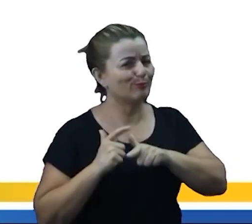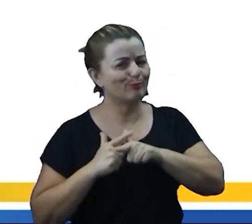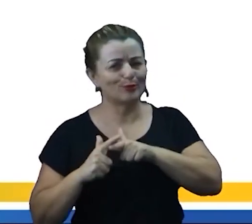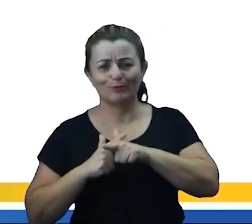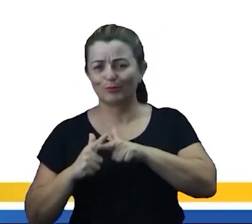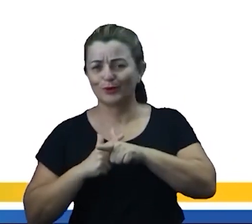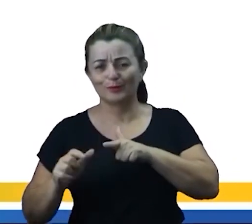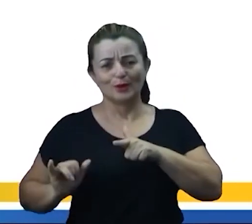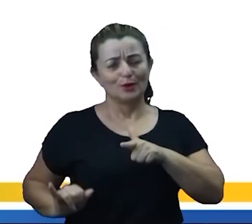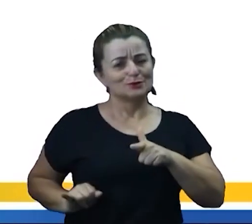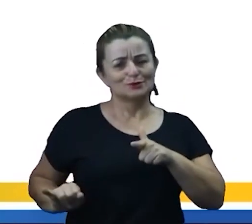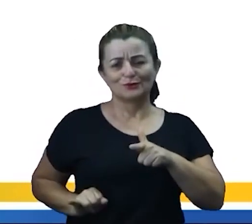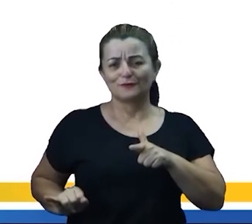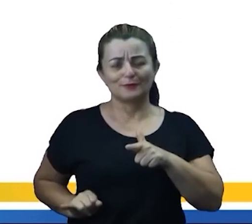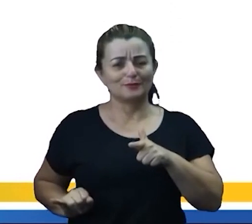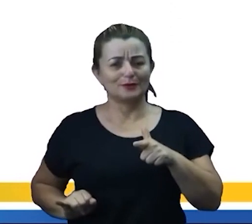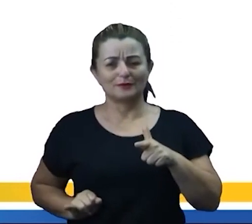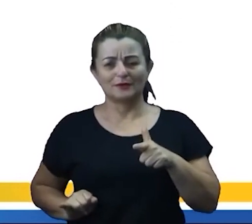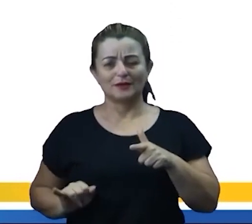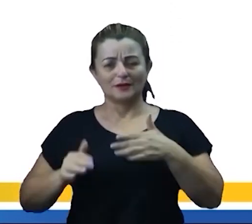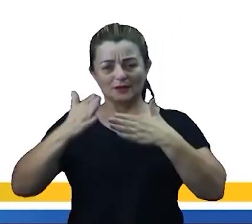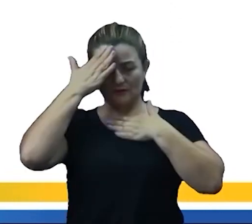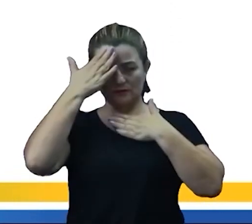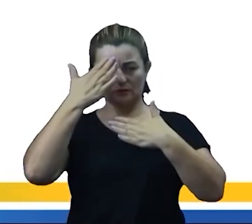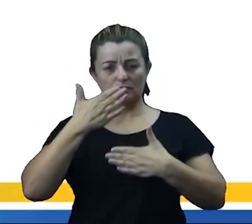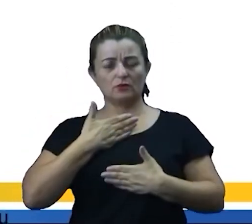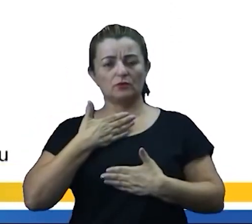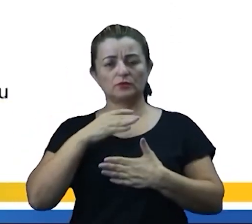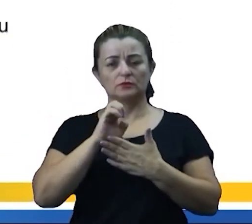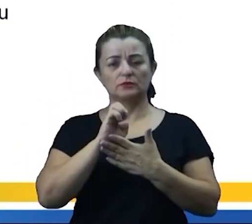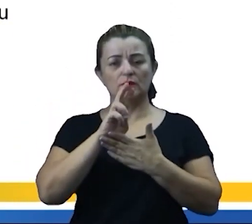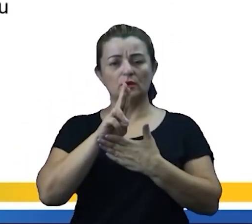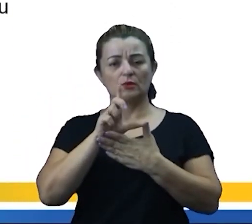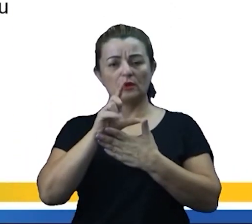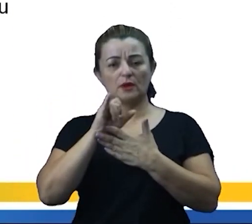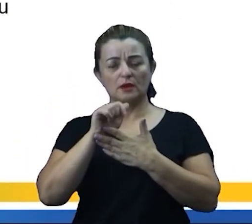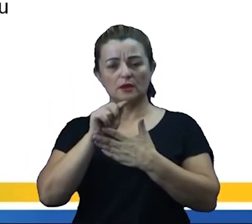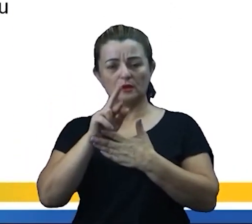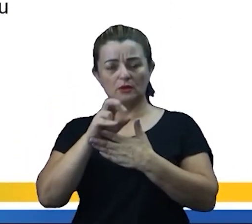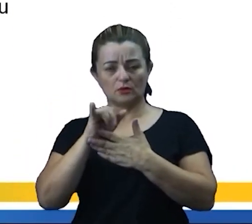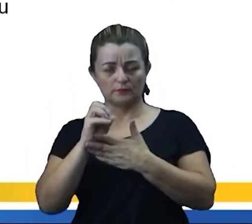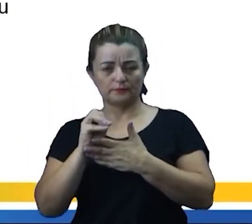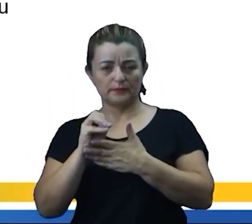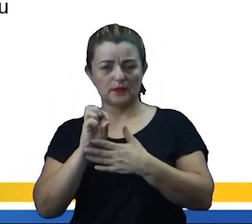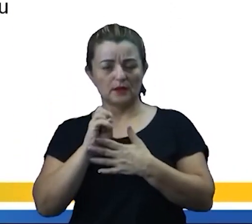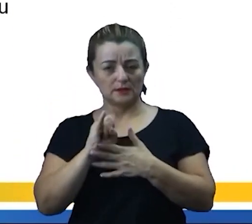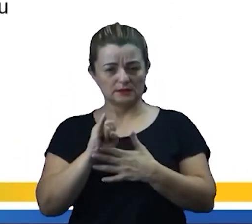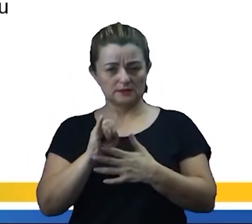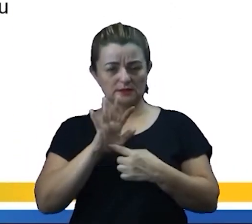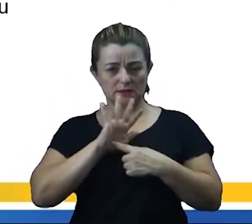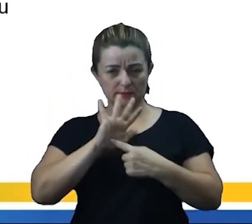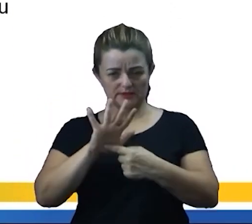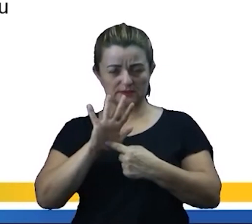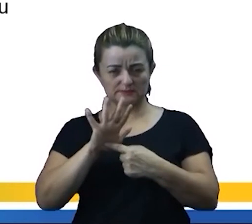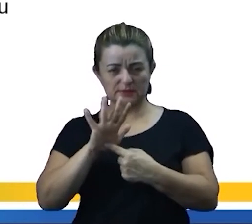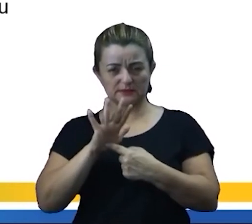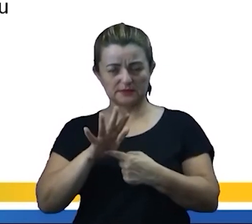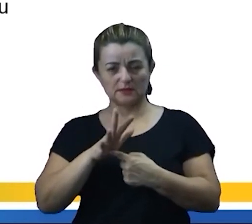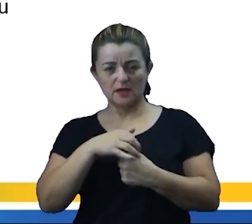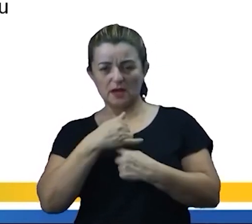problema, em sofrimento da alma e do corpo do eu lírico. Será que ele destaca o pesar